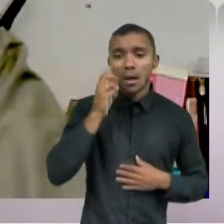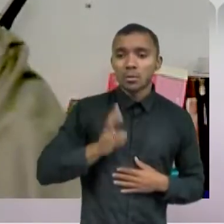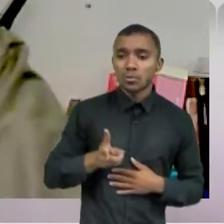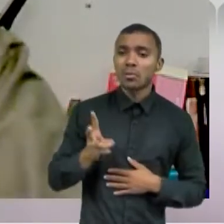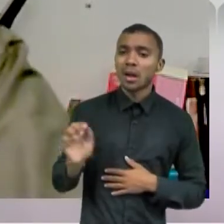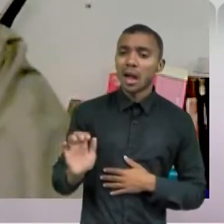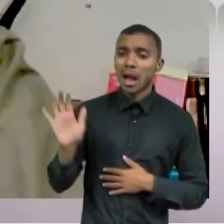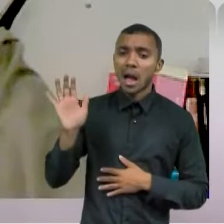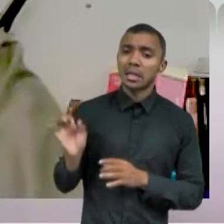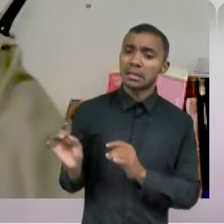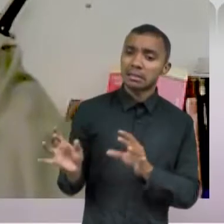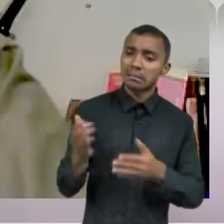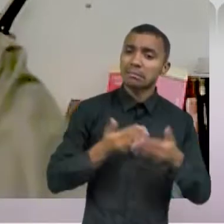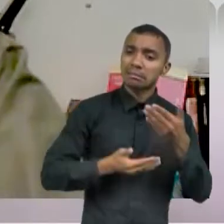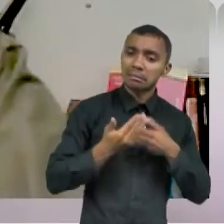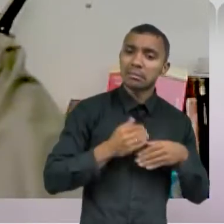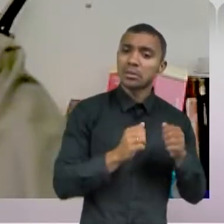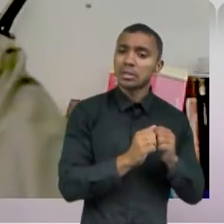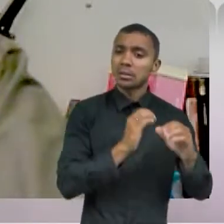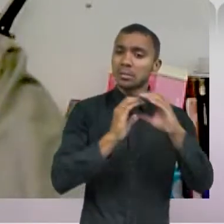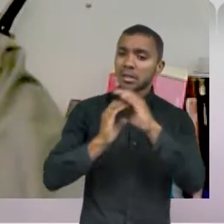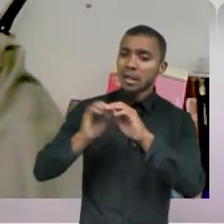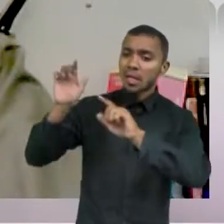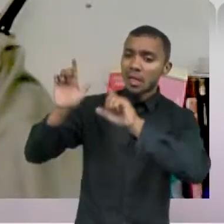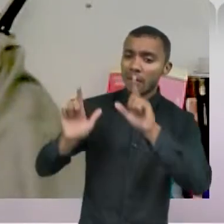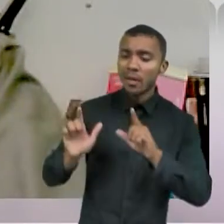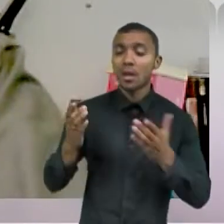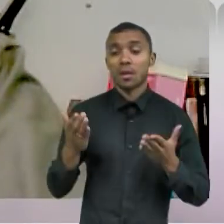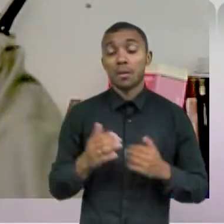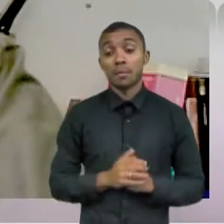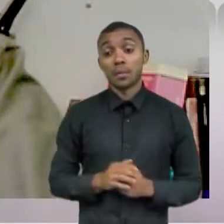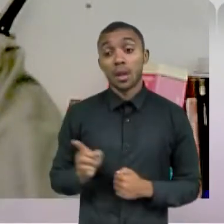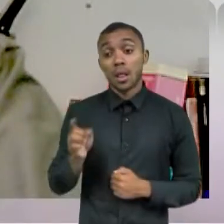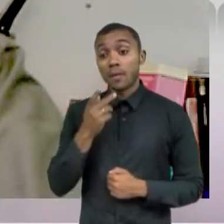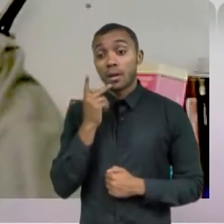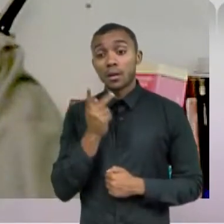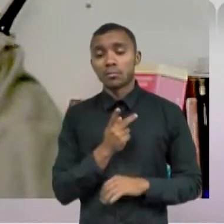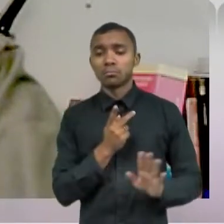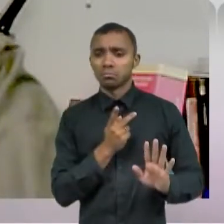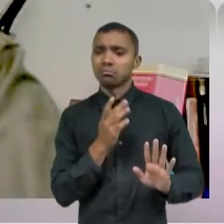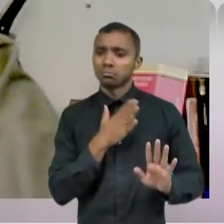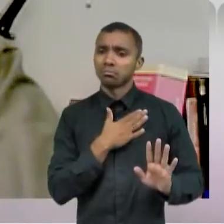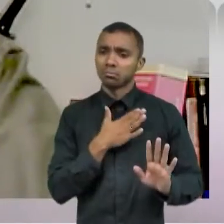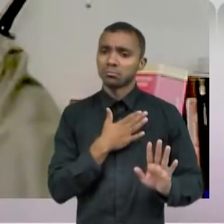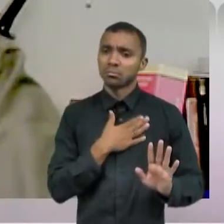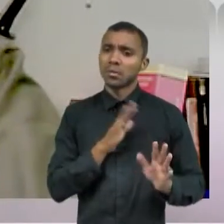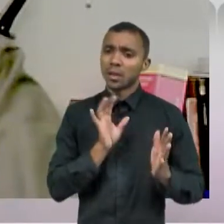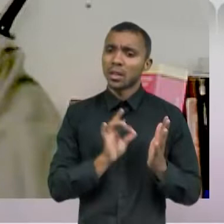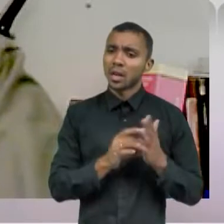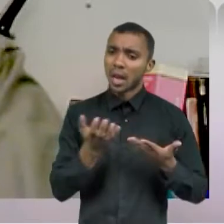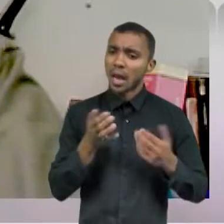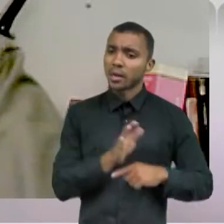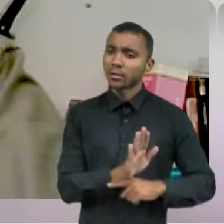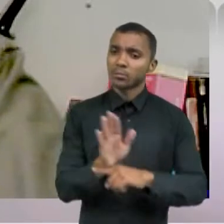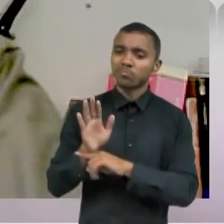aí com teu gás, continua com a tua televisão, continua. E ele disse: não, eu tenho uma dívida com o